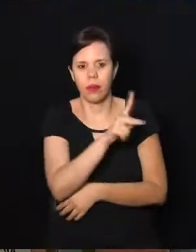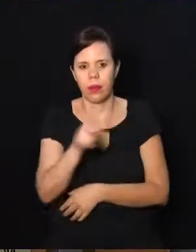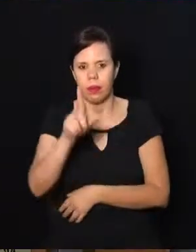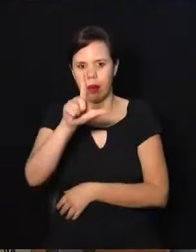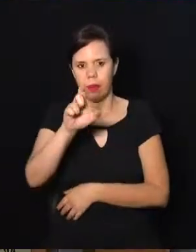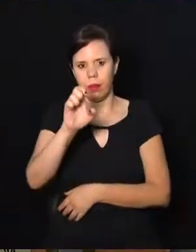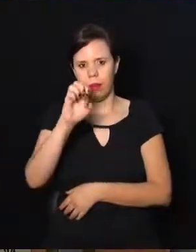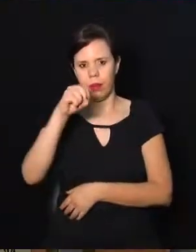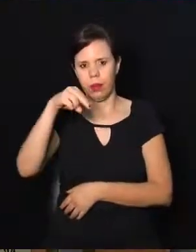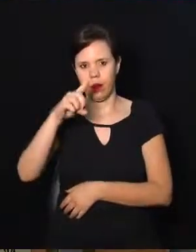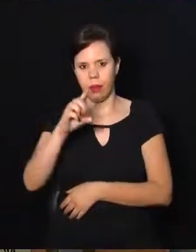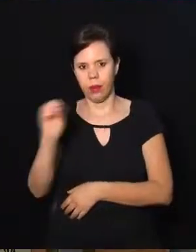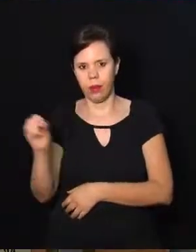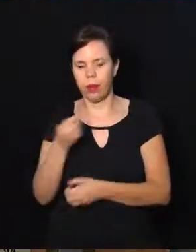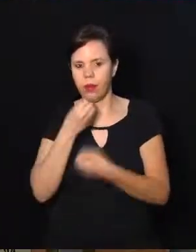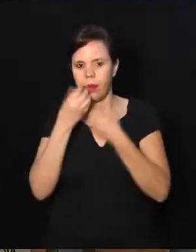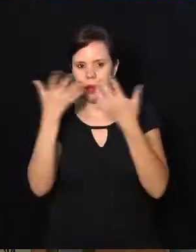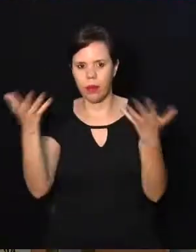vontade.